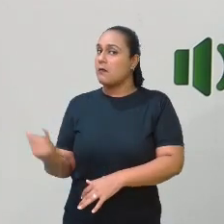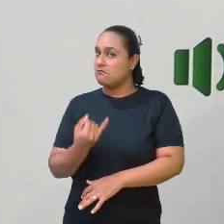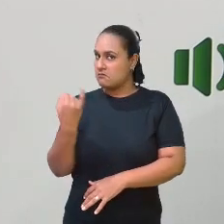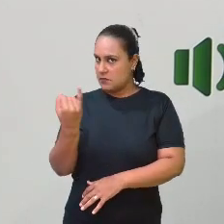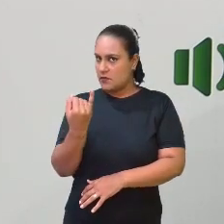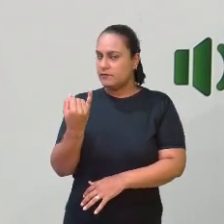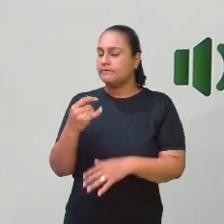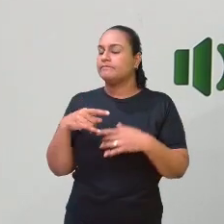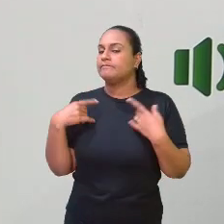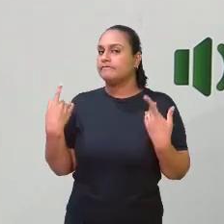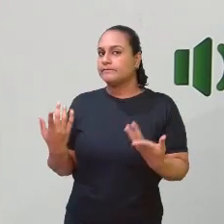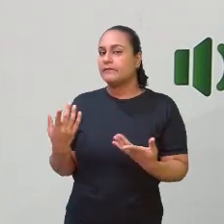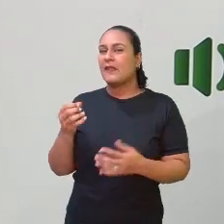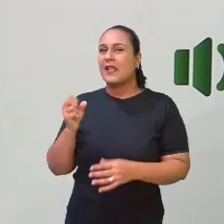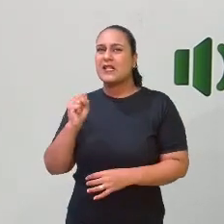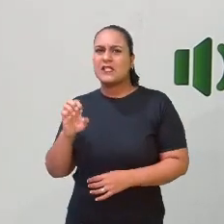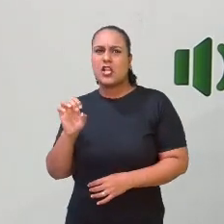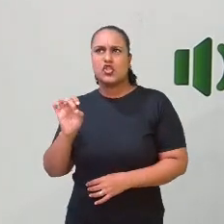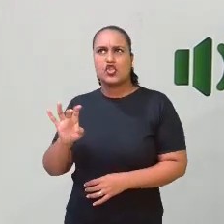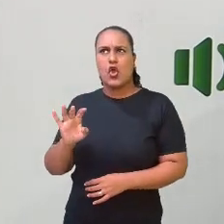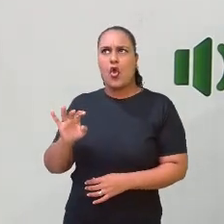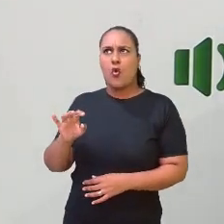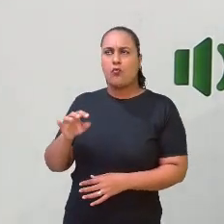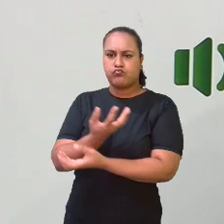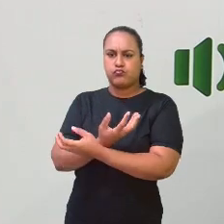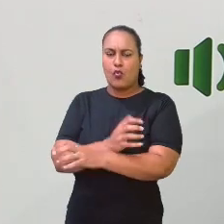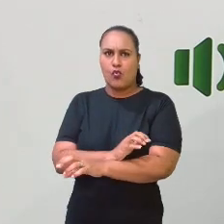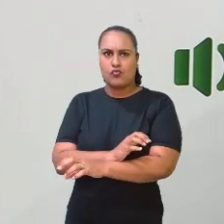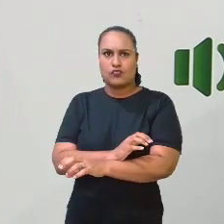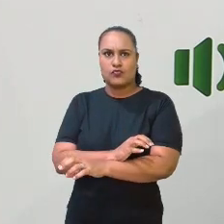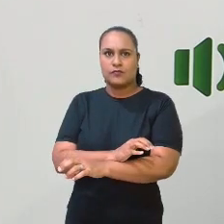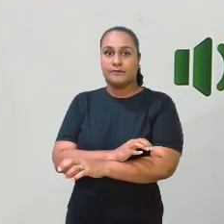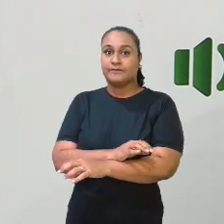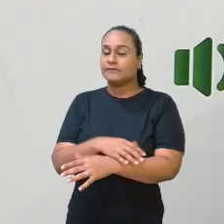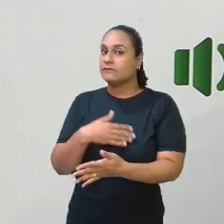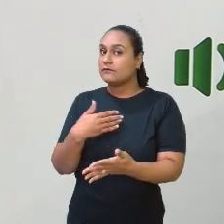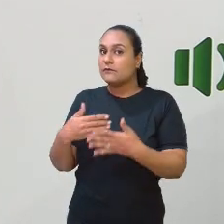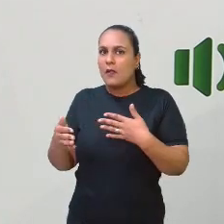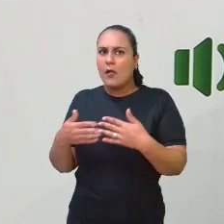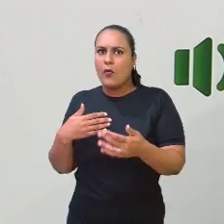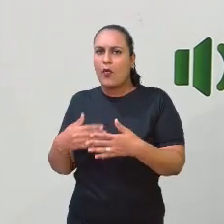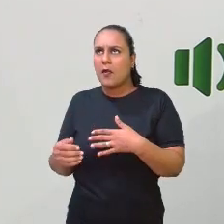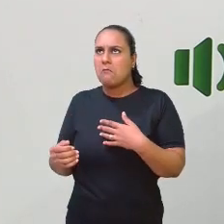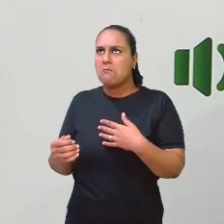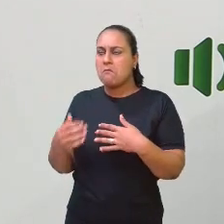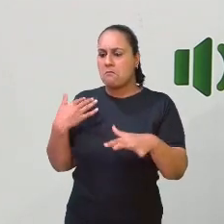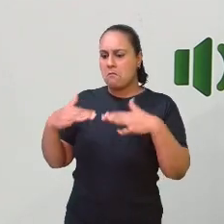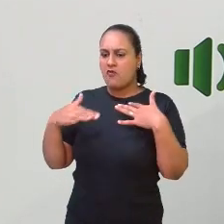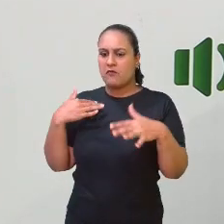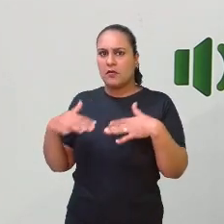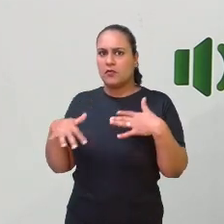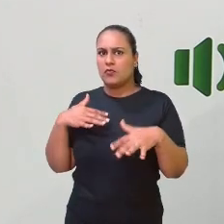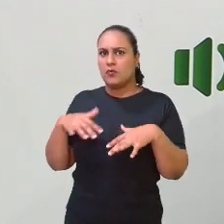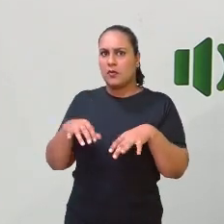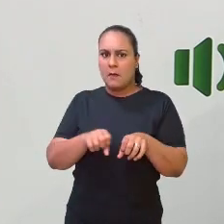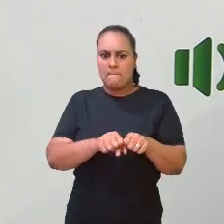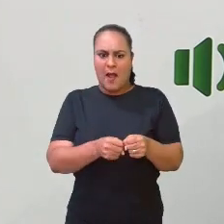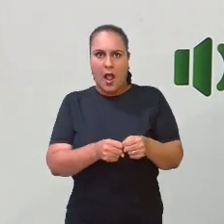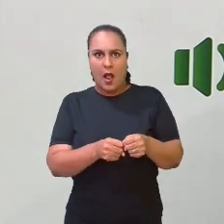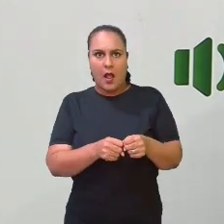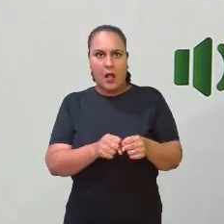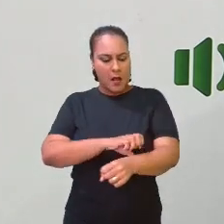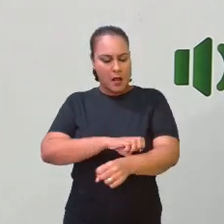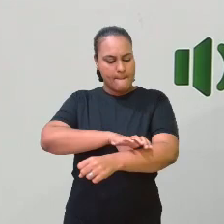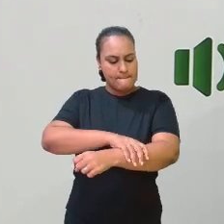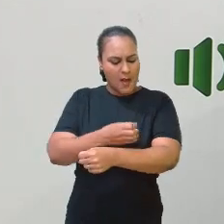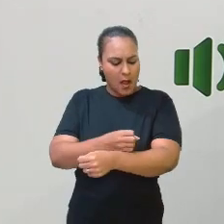isso. Se a gente só fosse composto de ossos, qualquer coisa, qualquer movimento iria se quebrar. Lembra